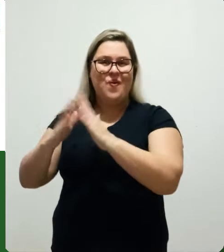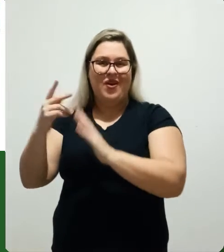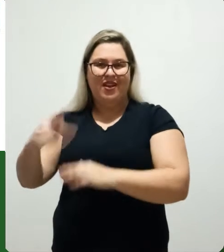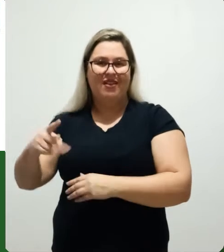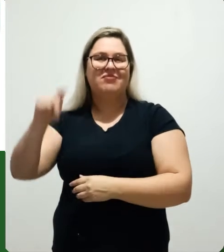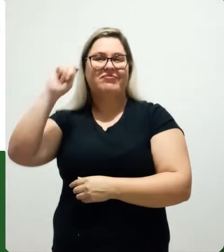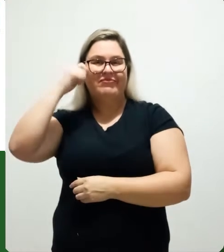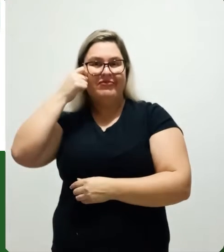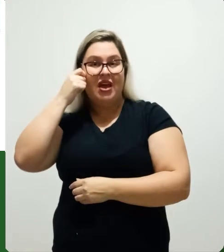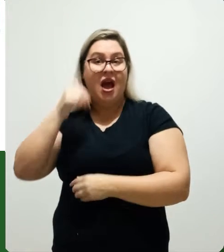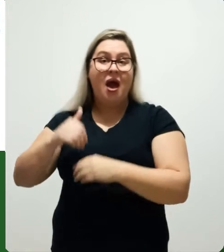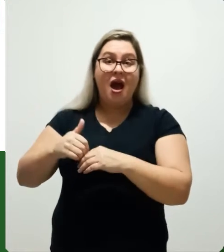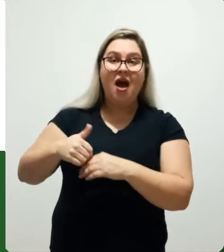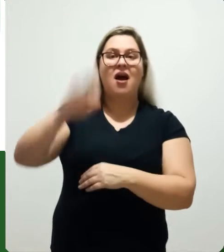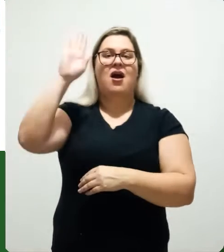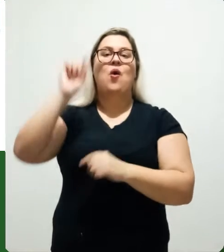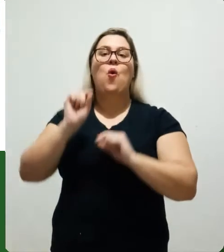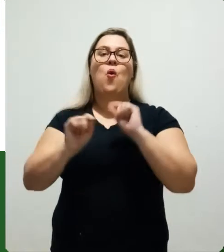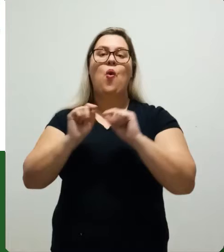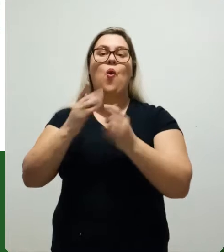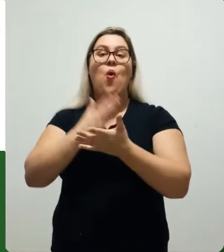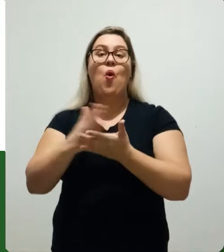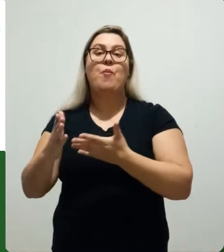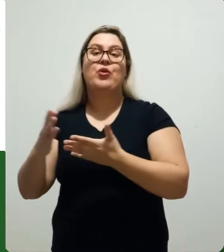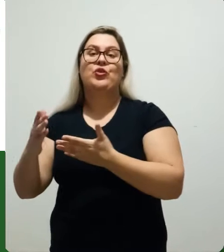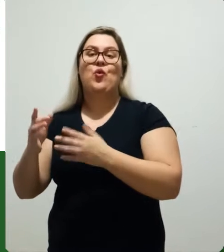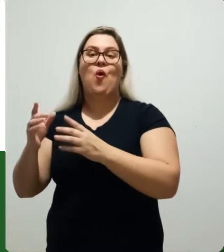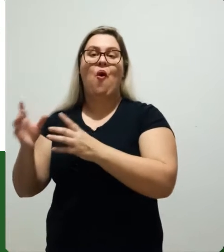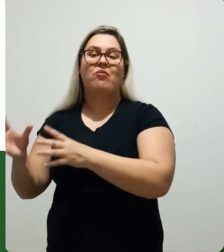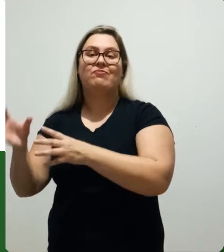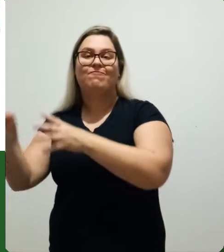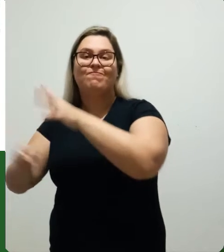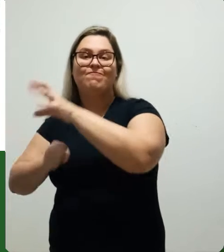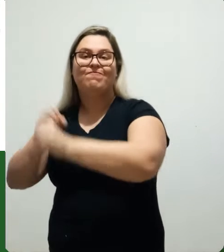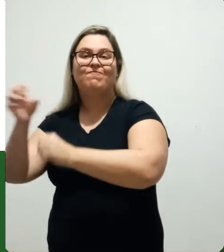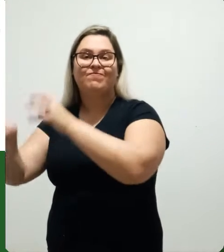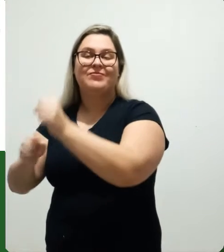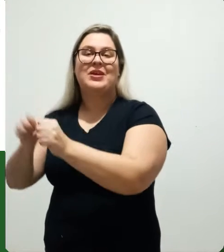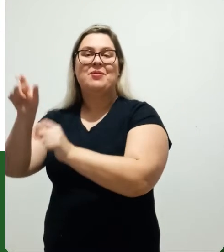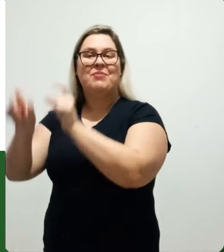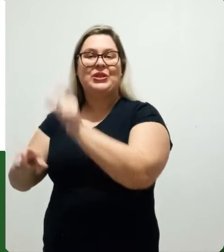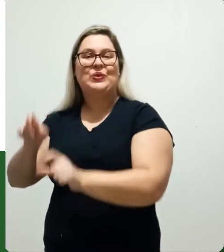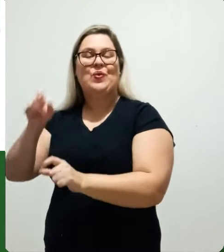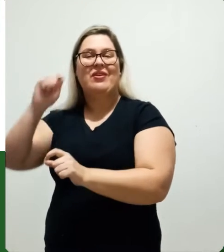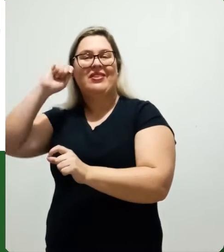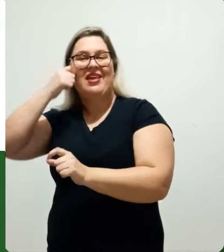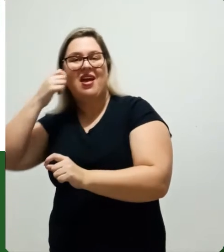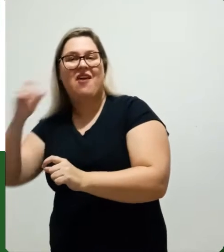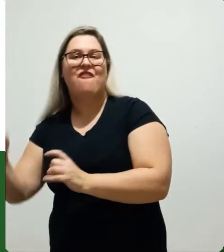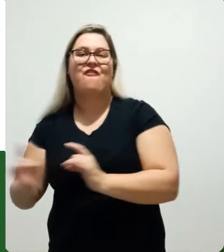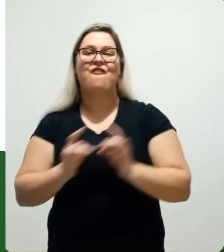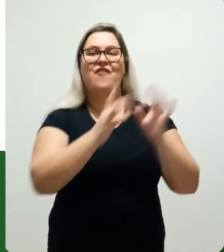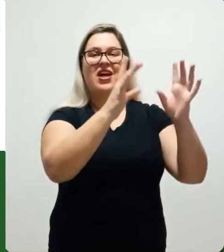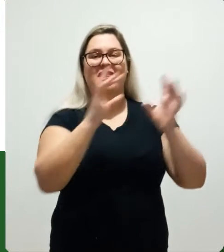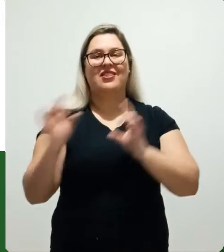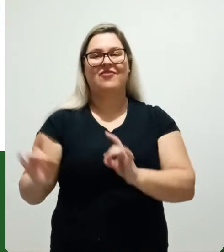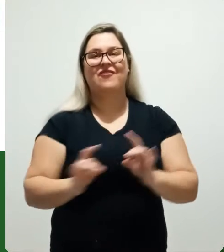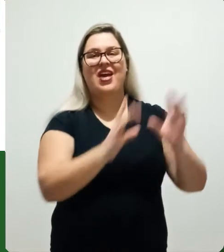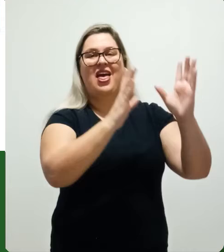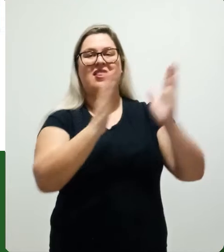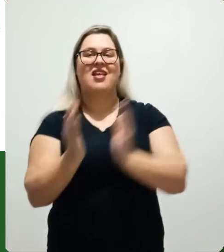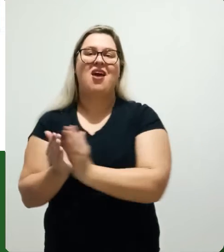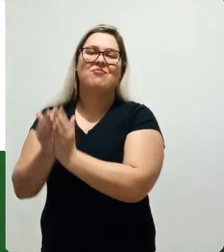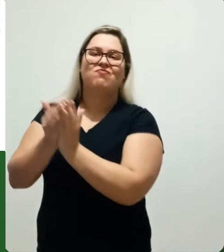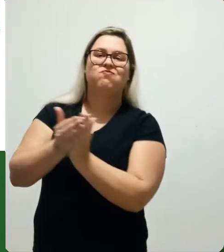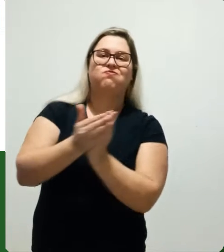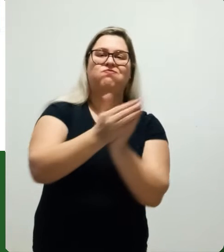proporções. E aí é que há uma grande mudança. À medida em que abre-se o transporte transatlântico